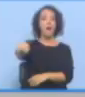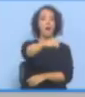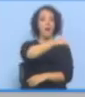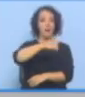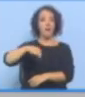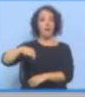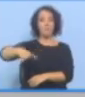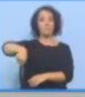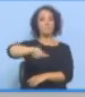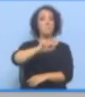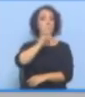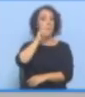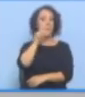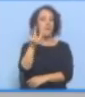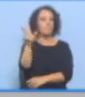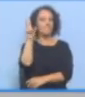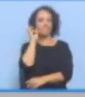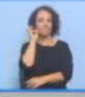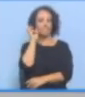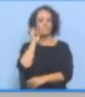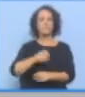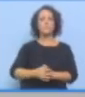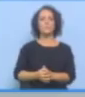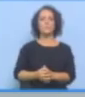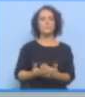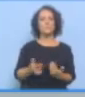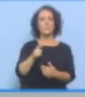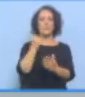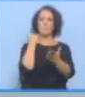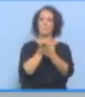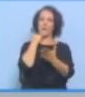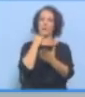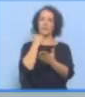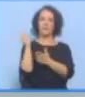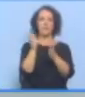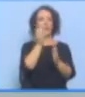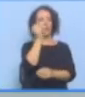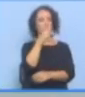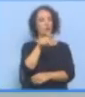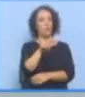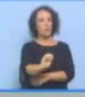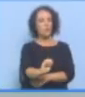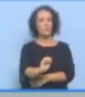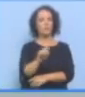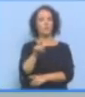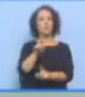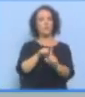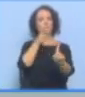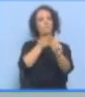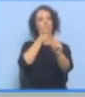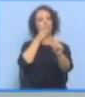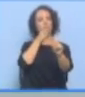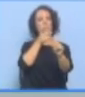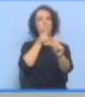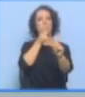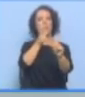não conseguis escutar. Que centralidade dá esta marca, Frei José Nunes, a centralidade da palavra de Deus, da palavra